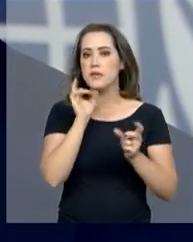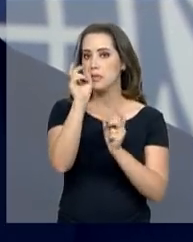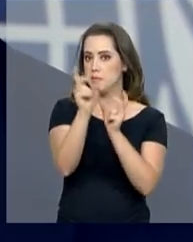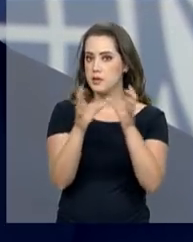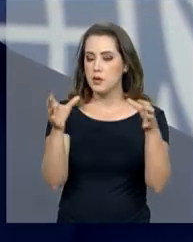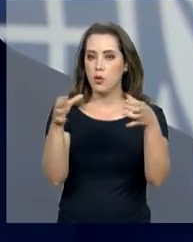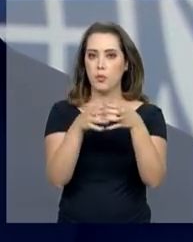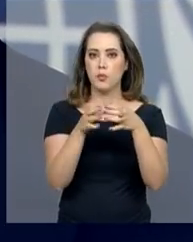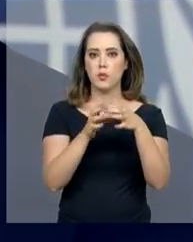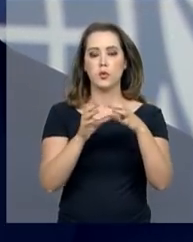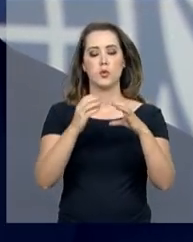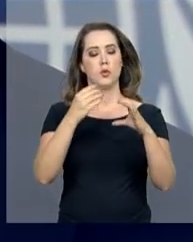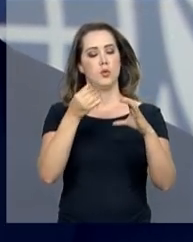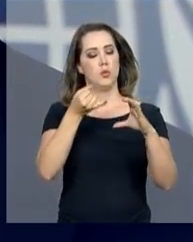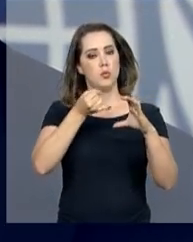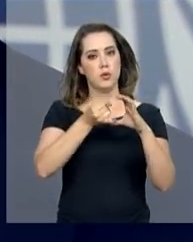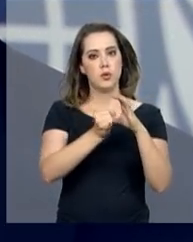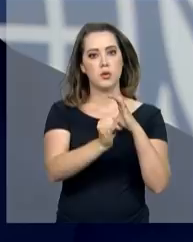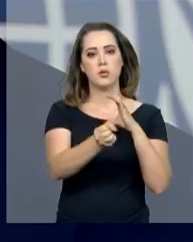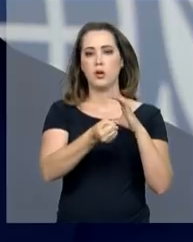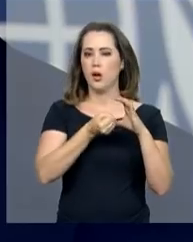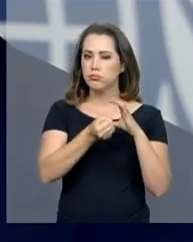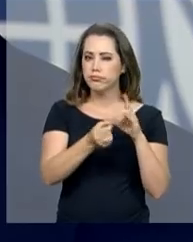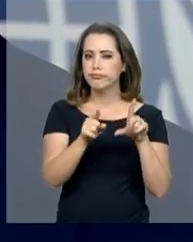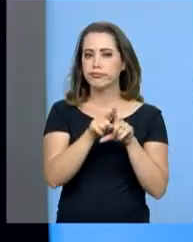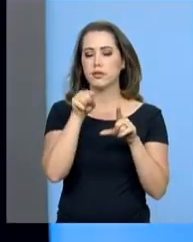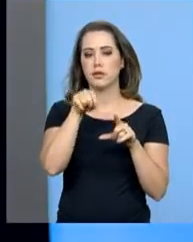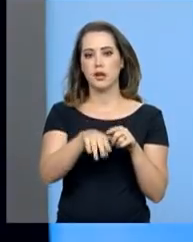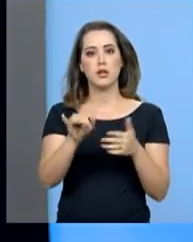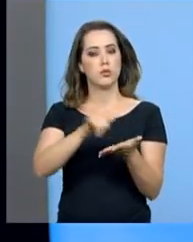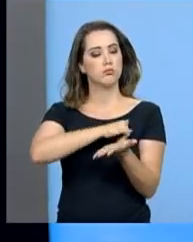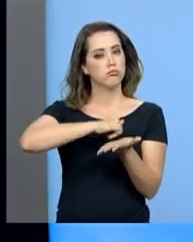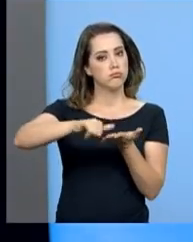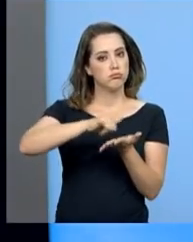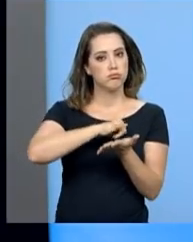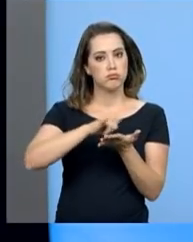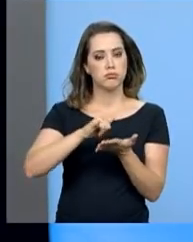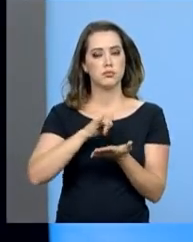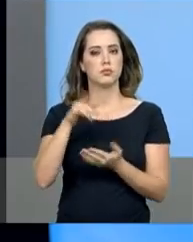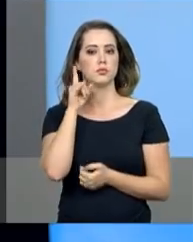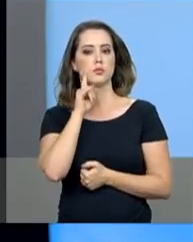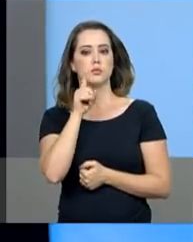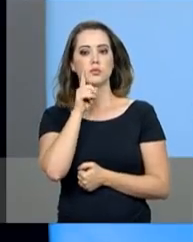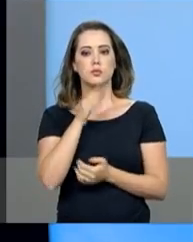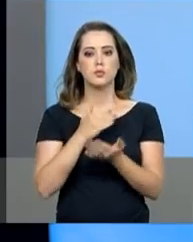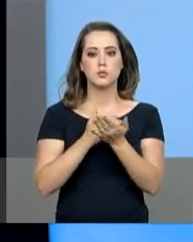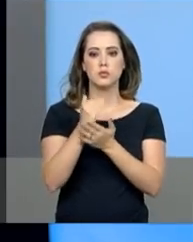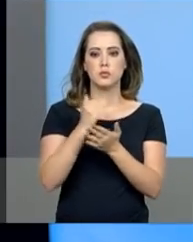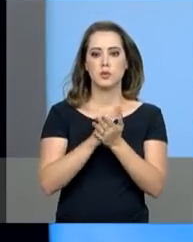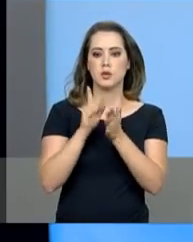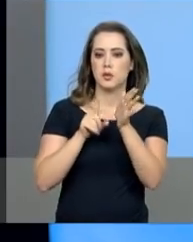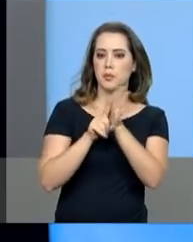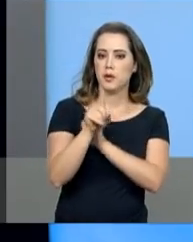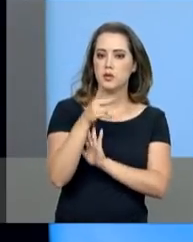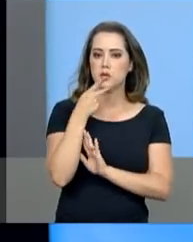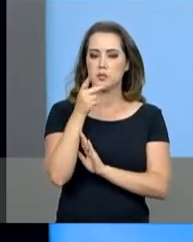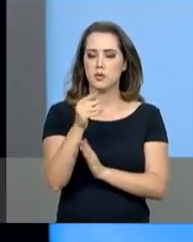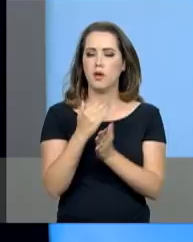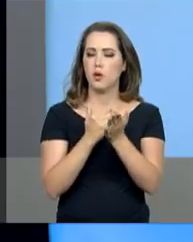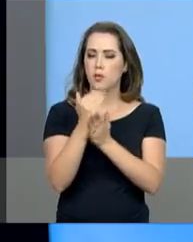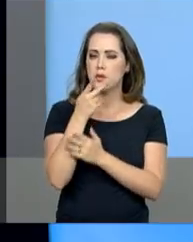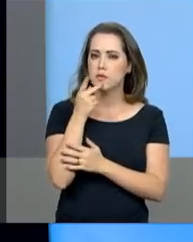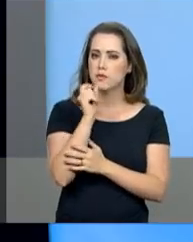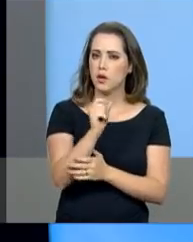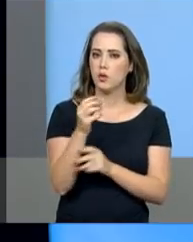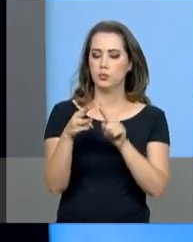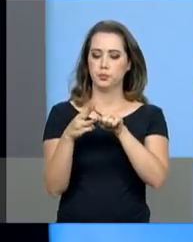no contexto da assembléia geral das nações unidas em nova york presidente eu queria começar perguntando sobre o seu discurso logo no começo o senhor mencionou